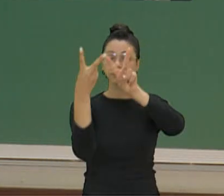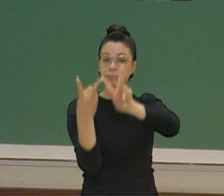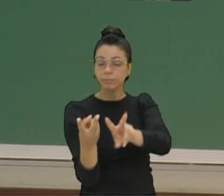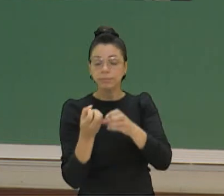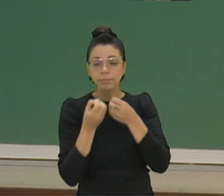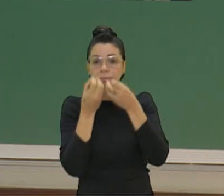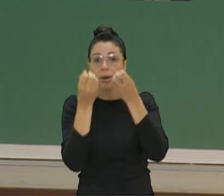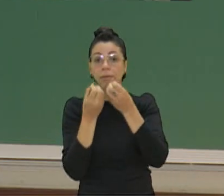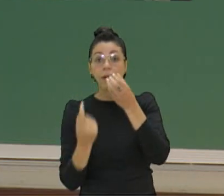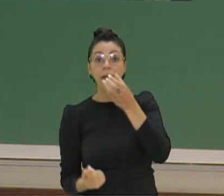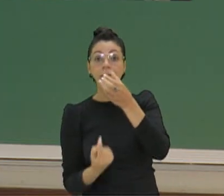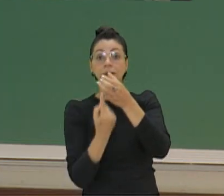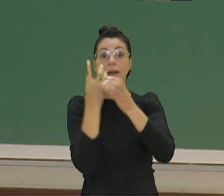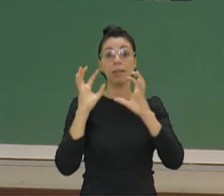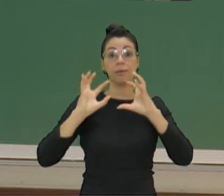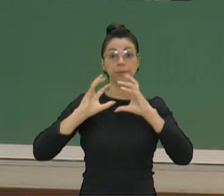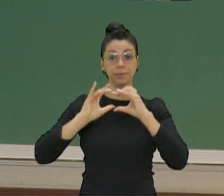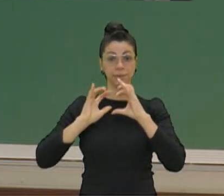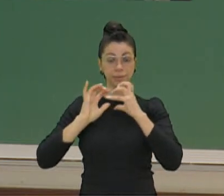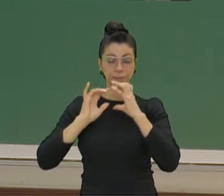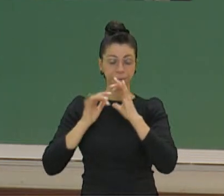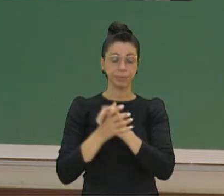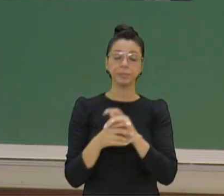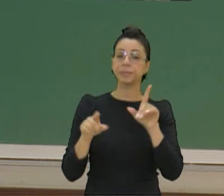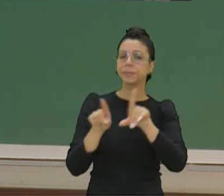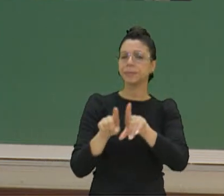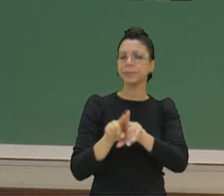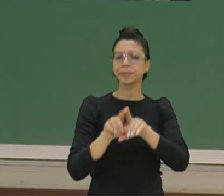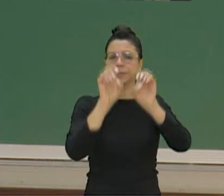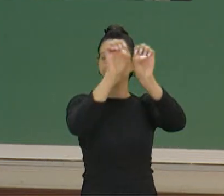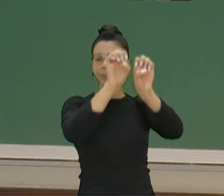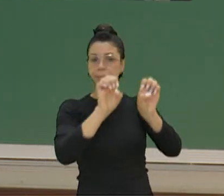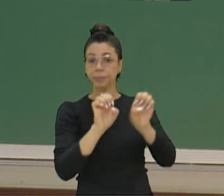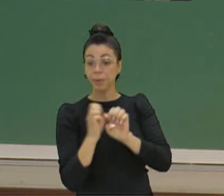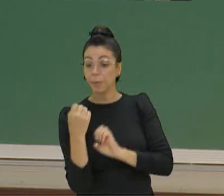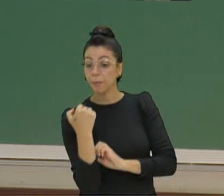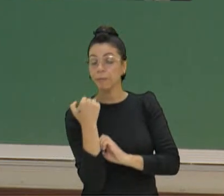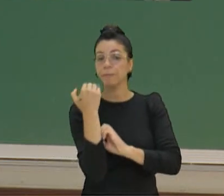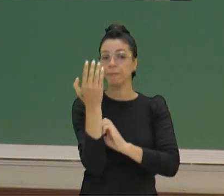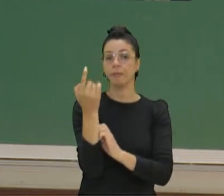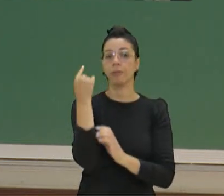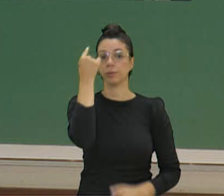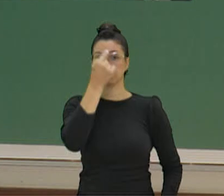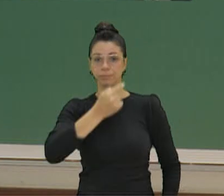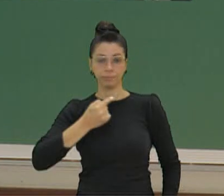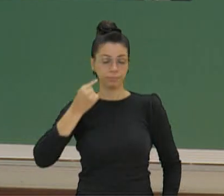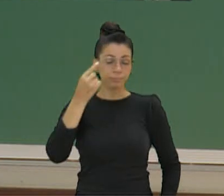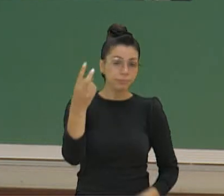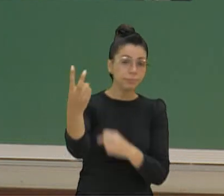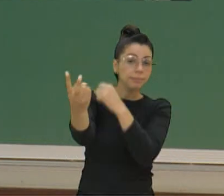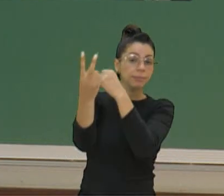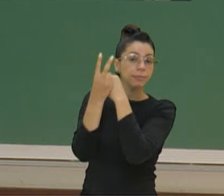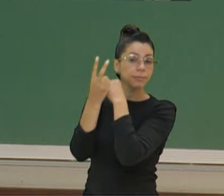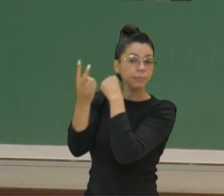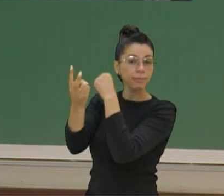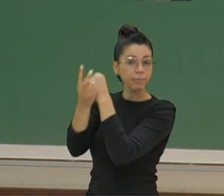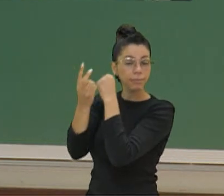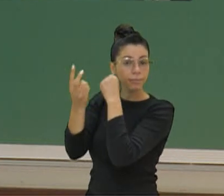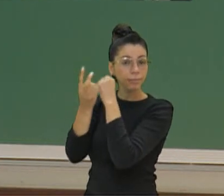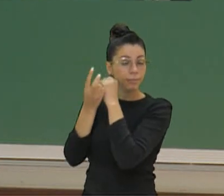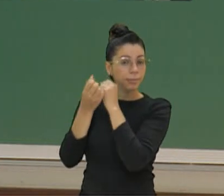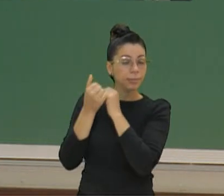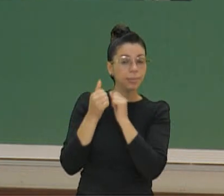e chega até o nosso cérebro. Falamos um pouquinho das estruturas externas ao olho, que protegem, que